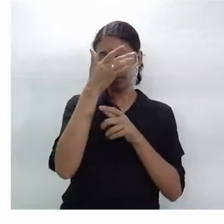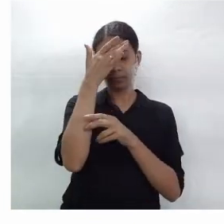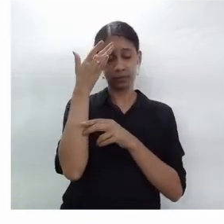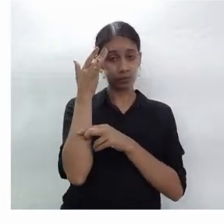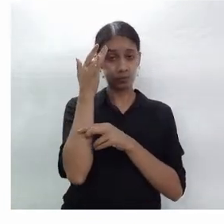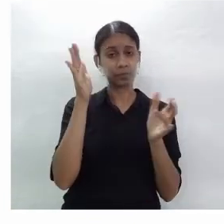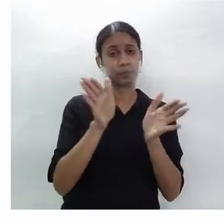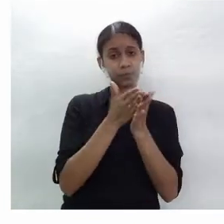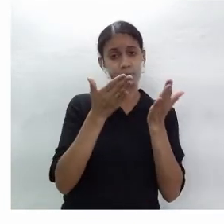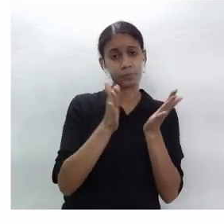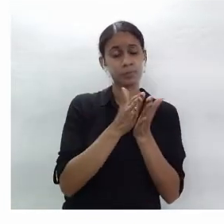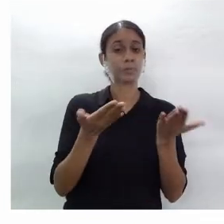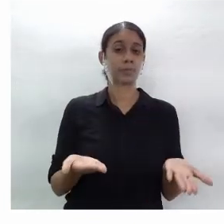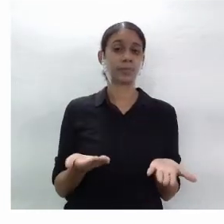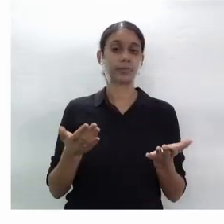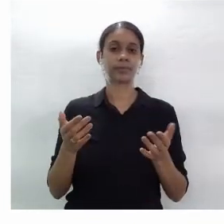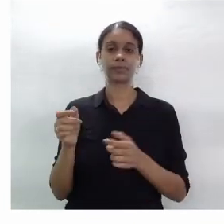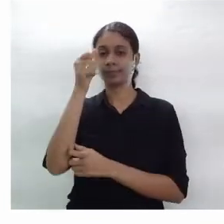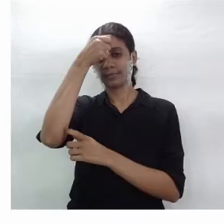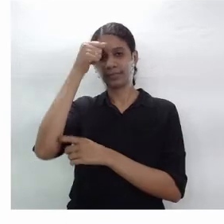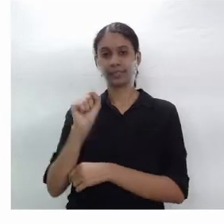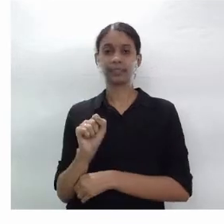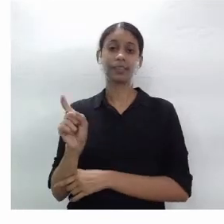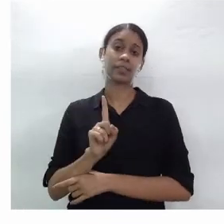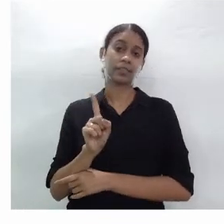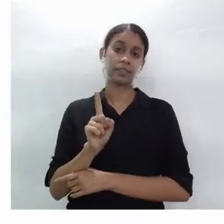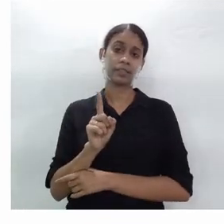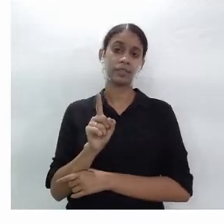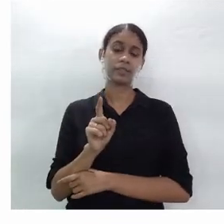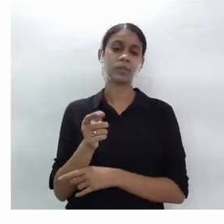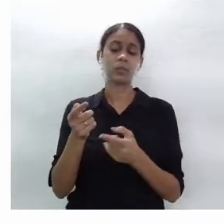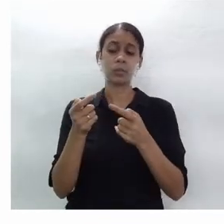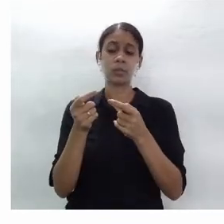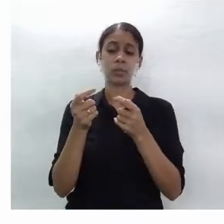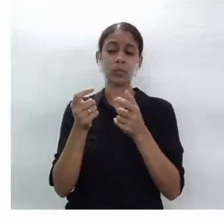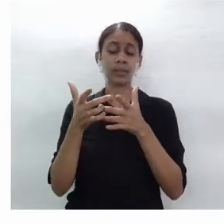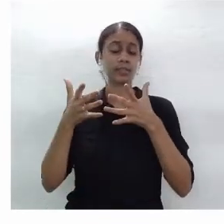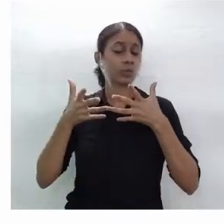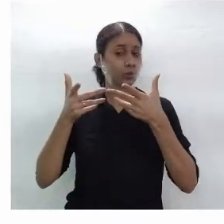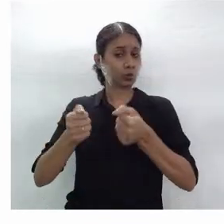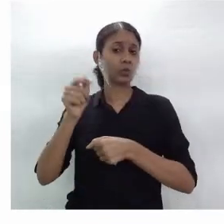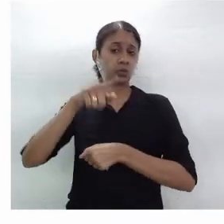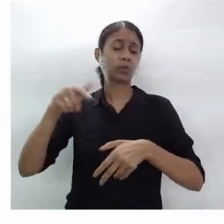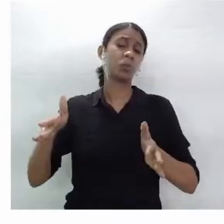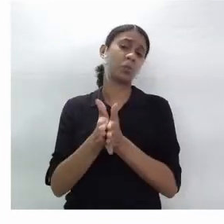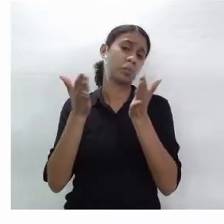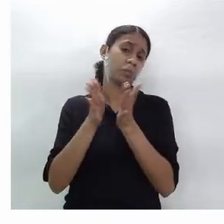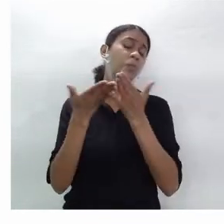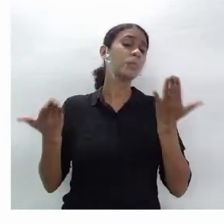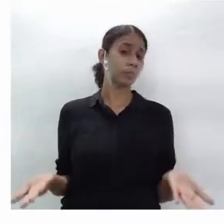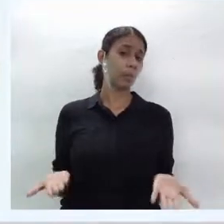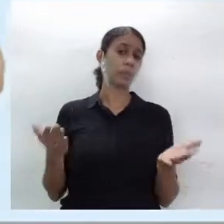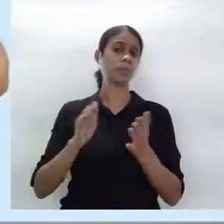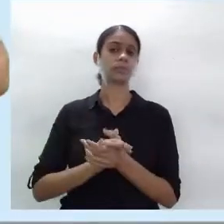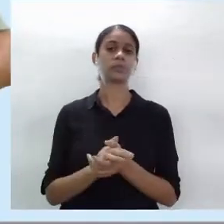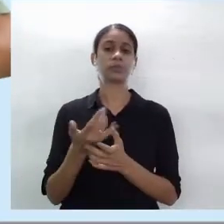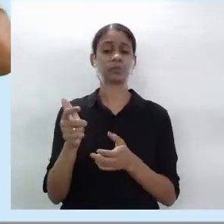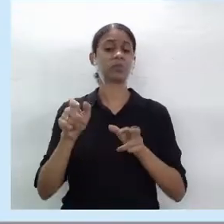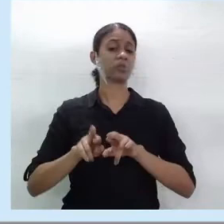grande maioria dela é pobre. Então não há nível de desigualdade. São praticamente todos pobres. Ok? Volta para